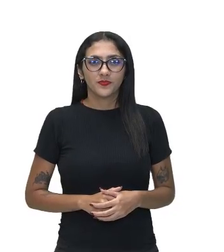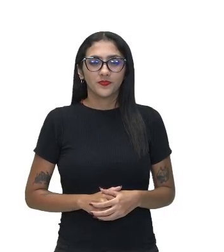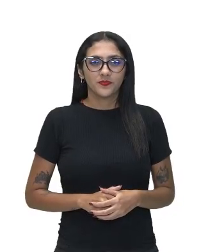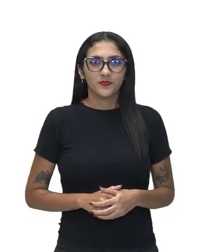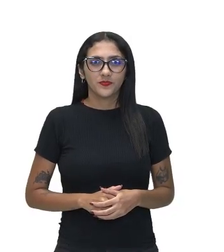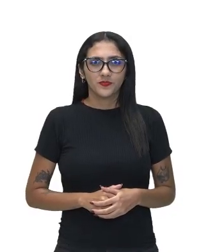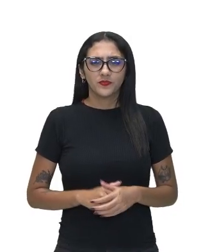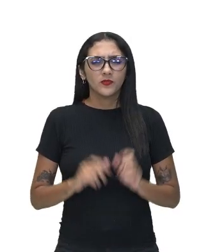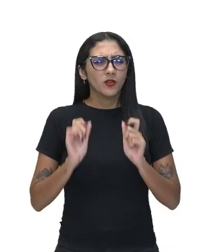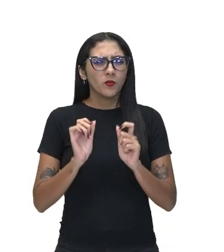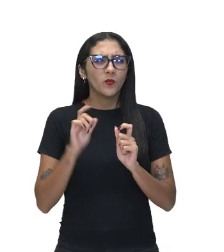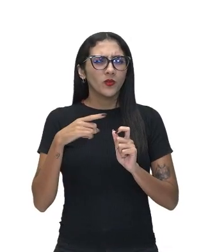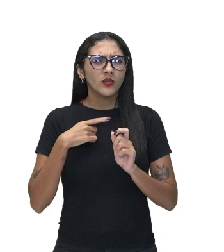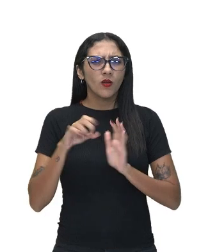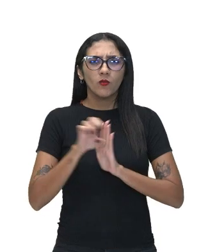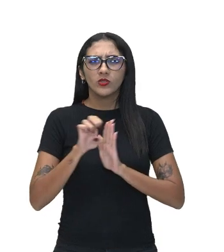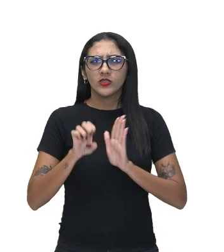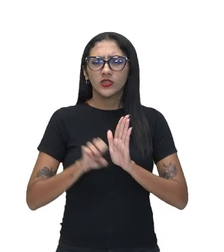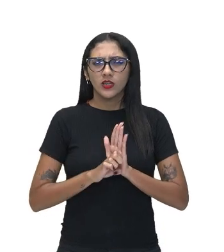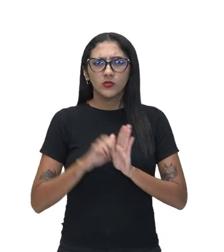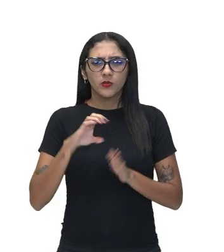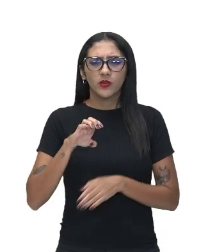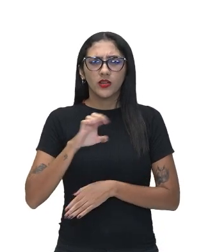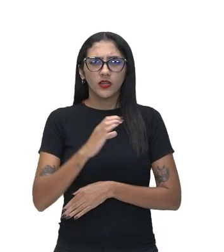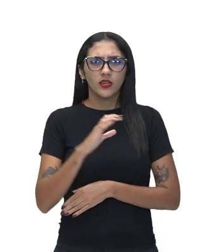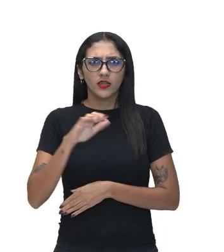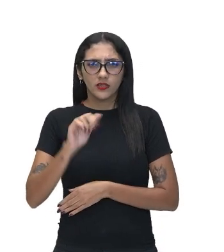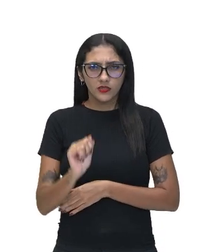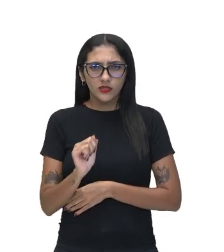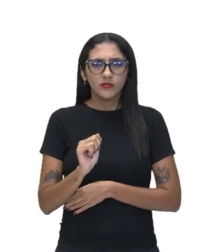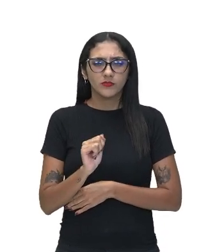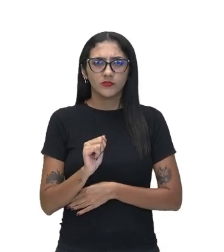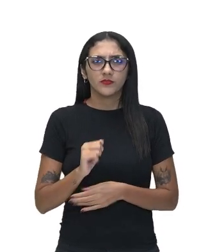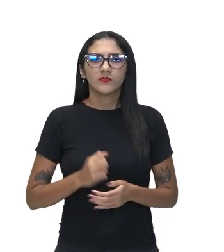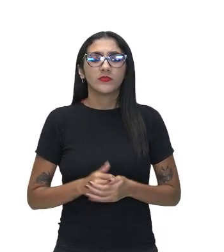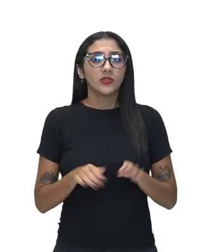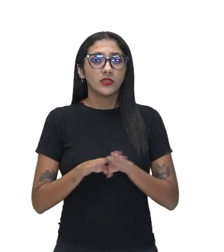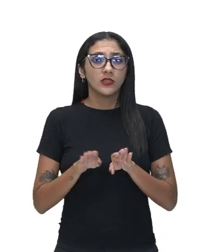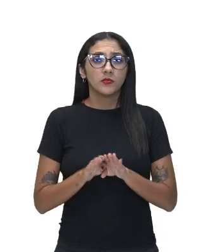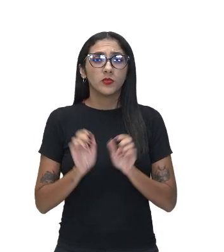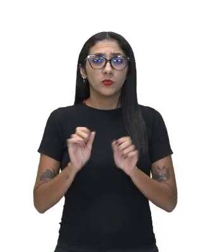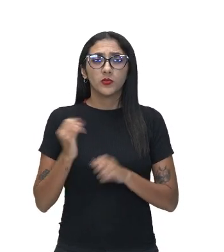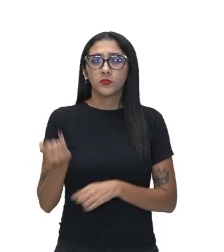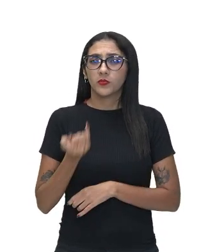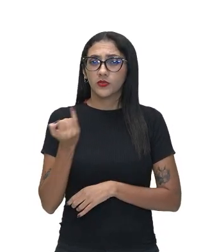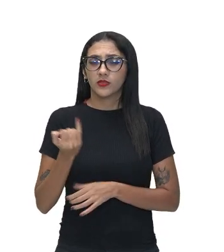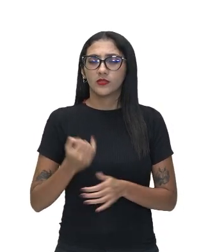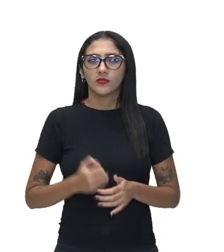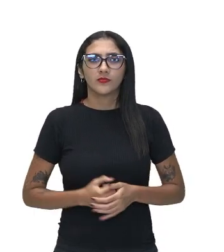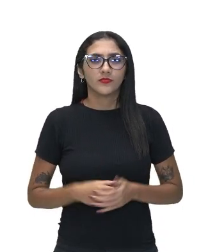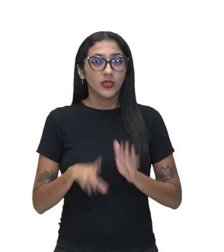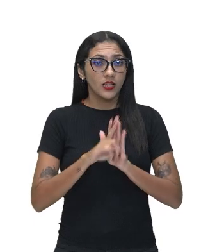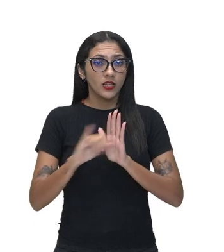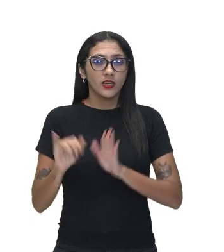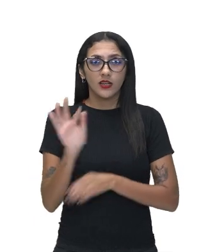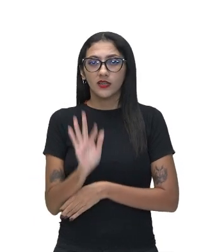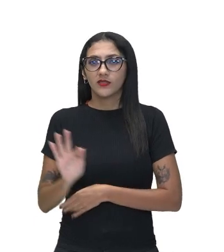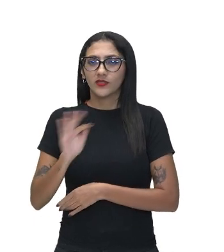O que é o Estatuto da Criança e do Adolescente, ECA, e sua importância? A Lei Federal